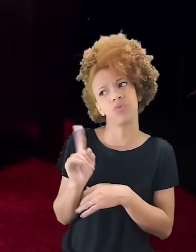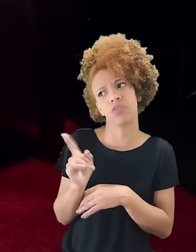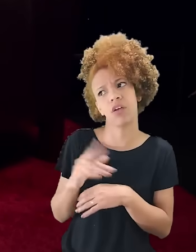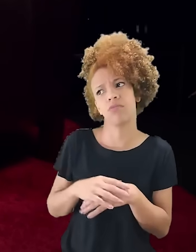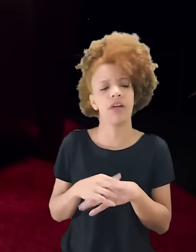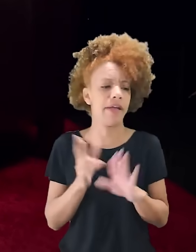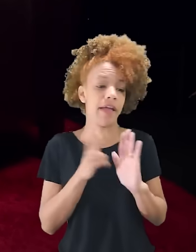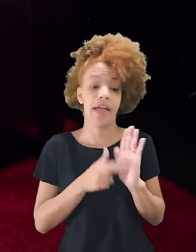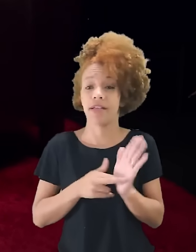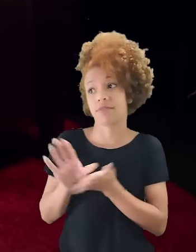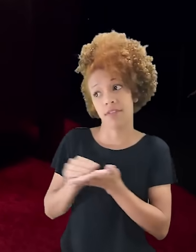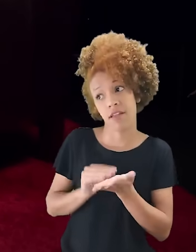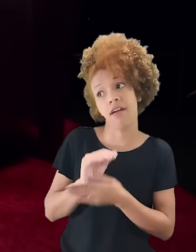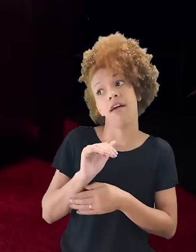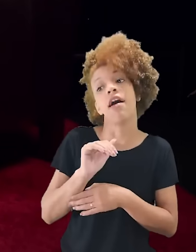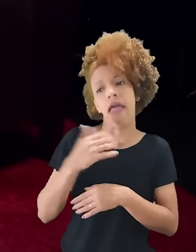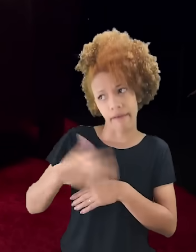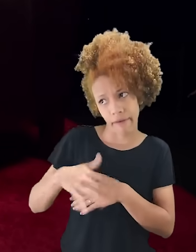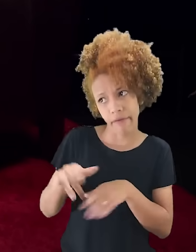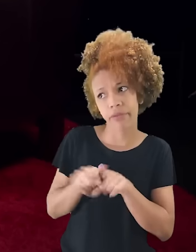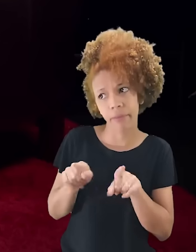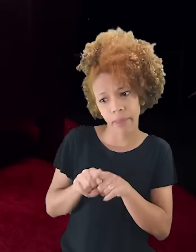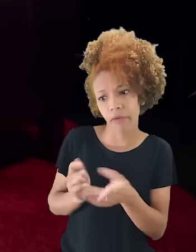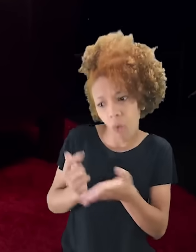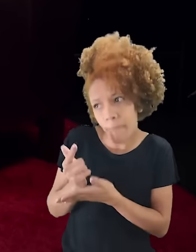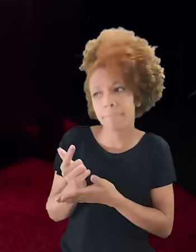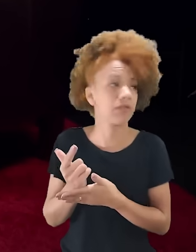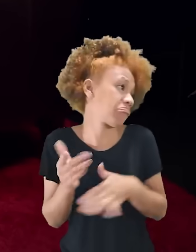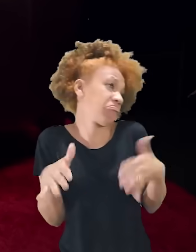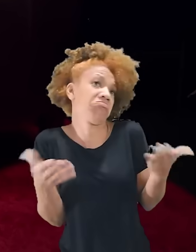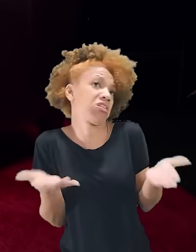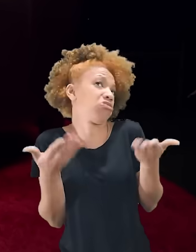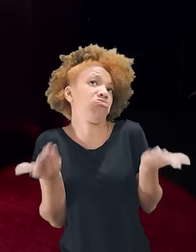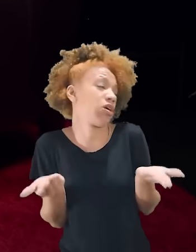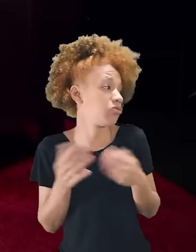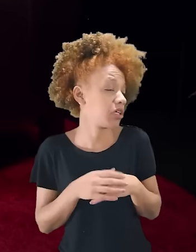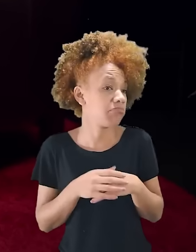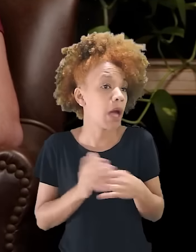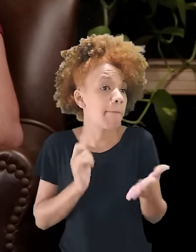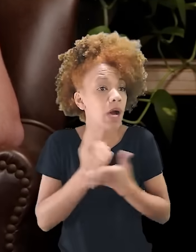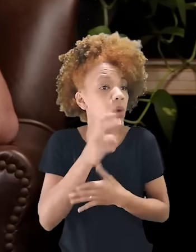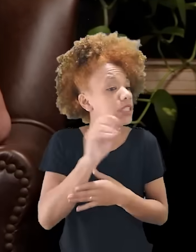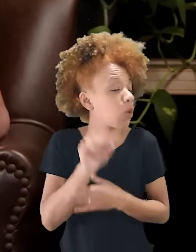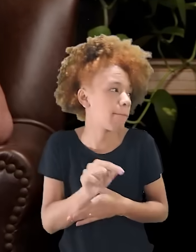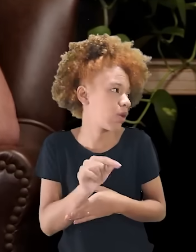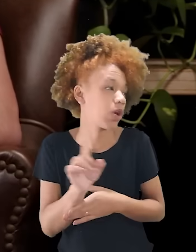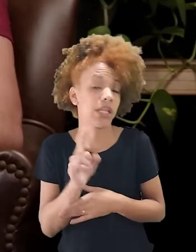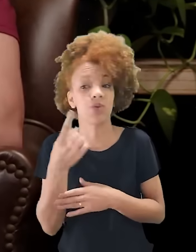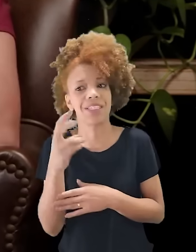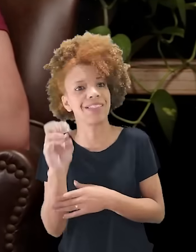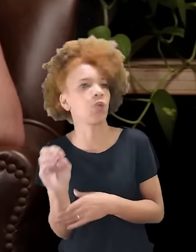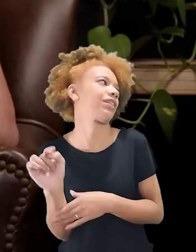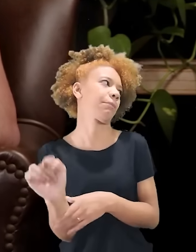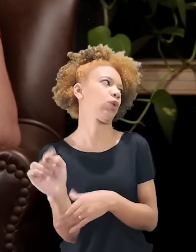que seja essas réplicas a a também são caras e acho que até para comprar réplica tem que ter dinheiro seja que seja o cara gastou R 5.000 não gastou r$ 50.000